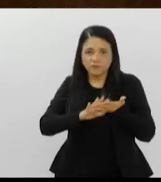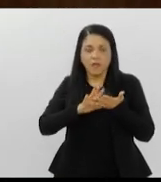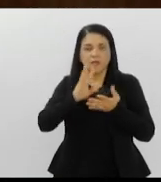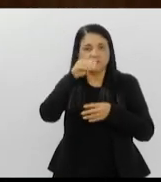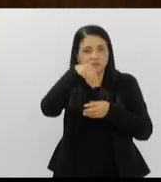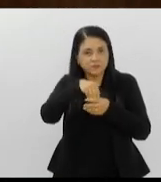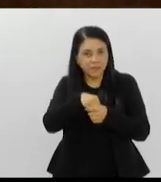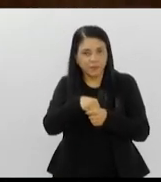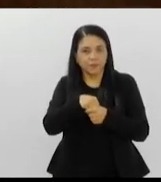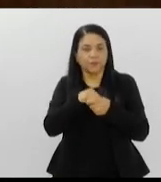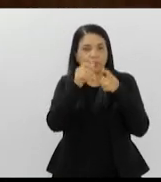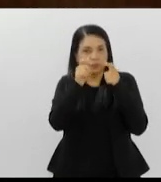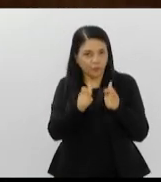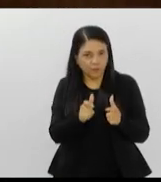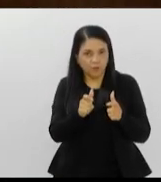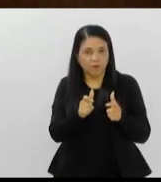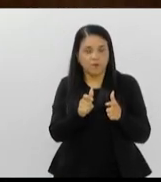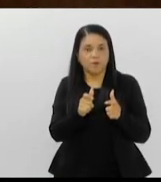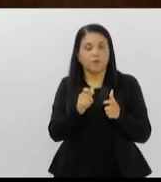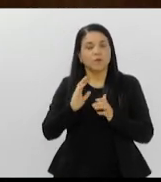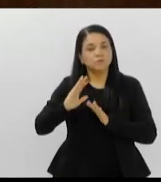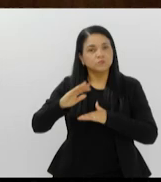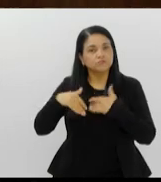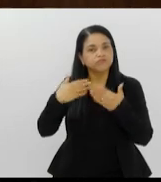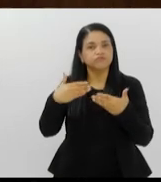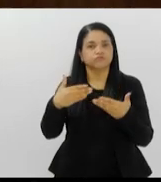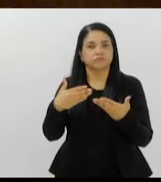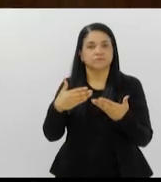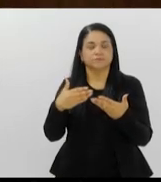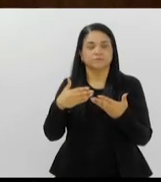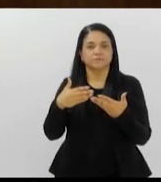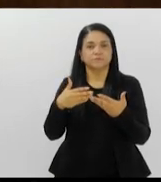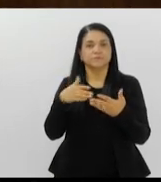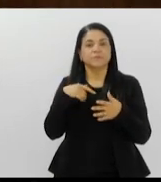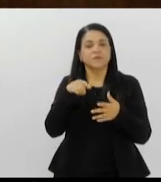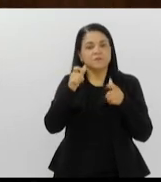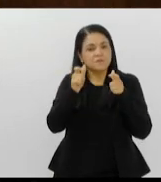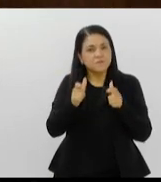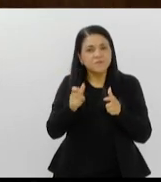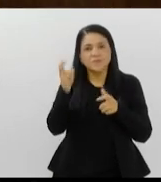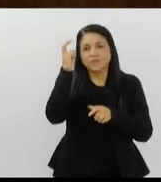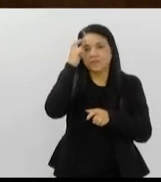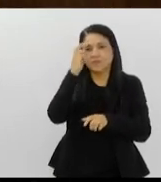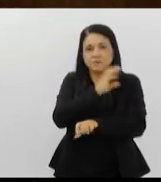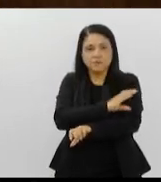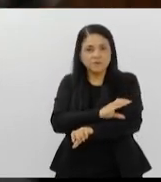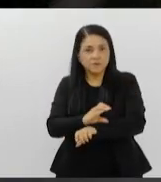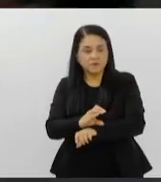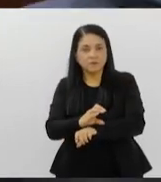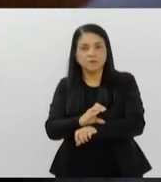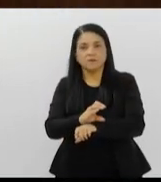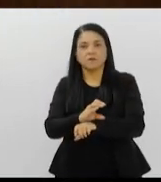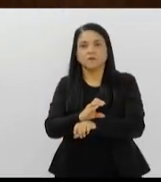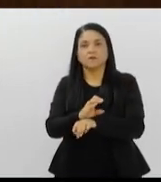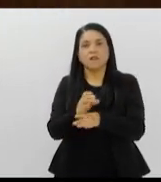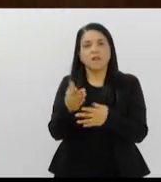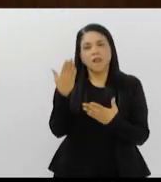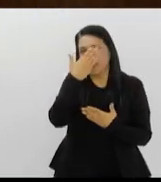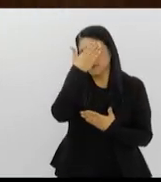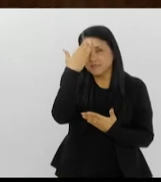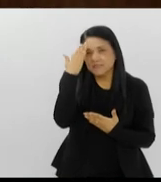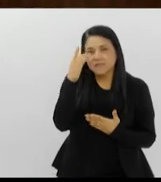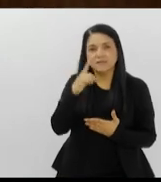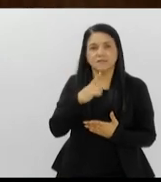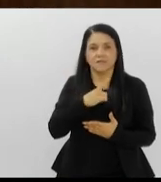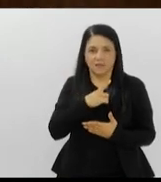já desenvolvidas nesse espaço. É um espaço cultural, é um espaço de lazer